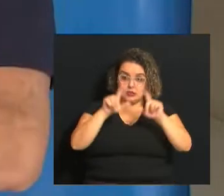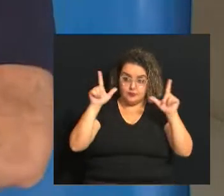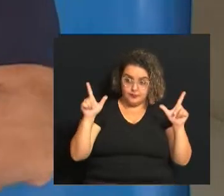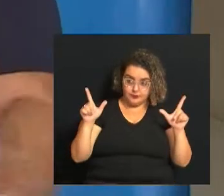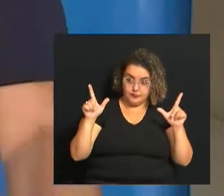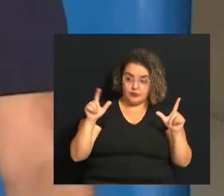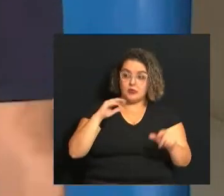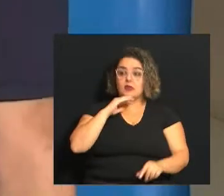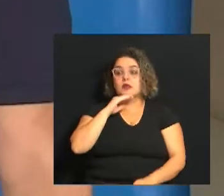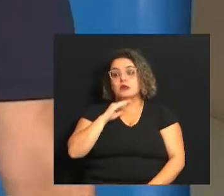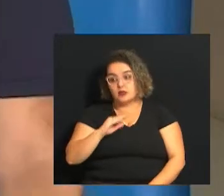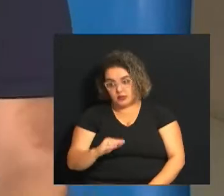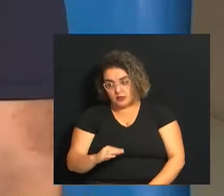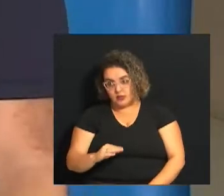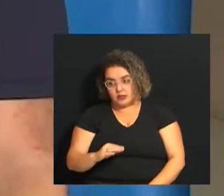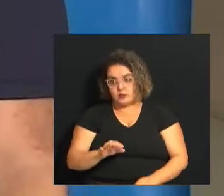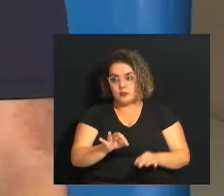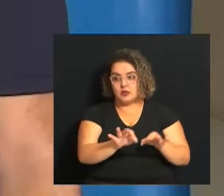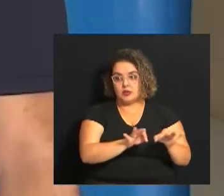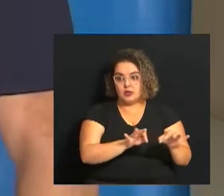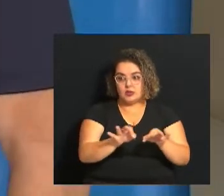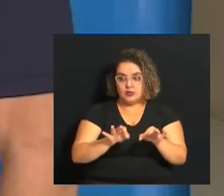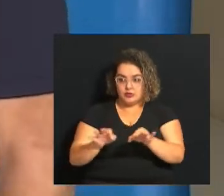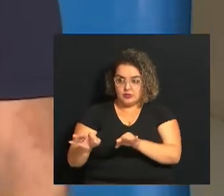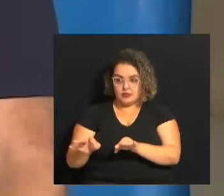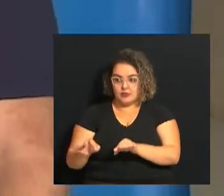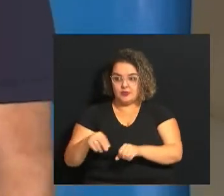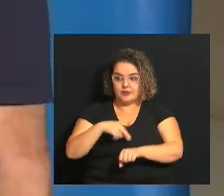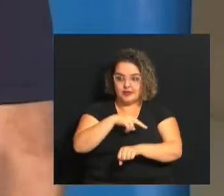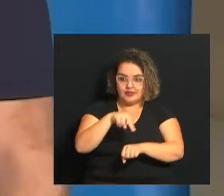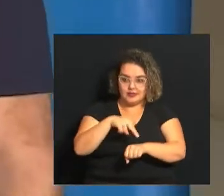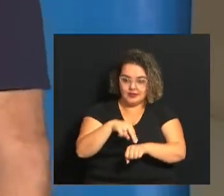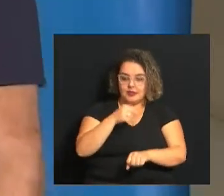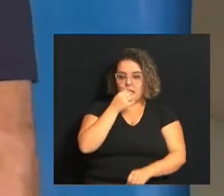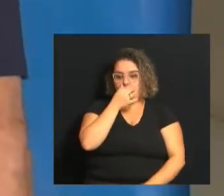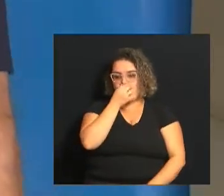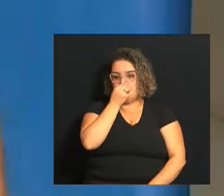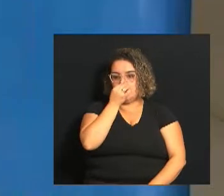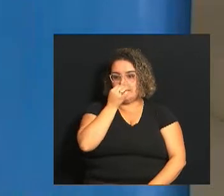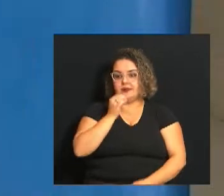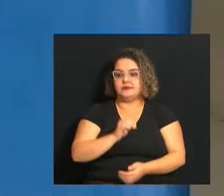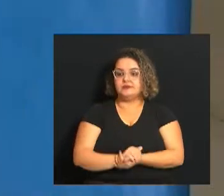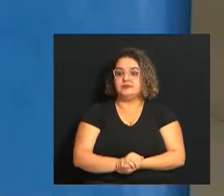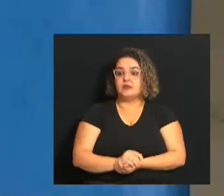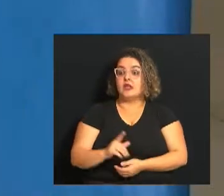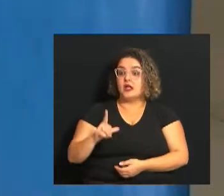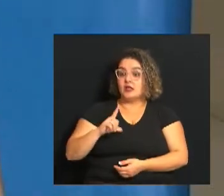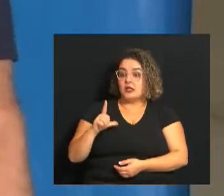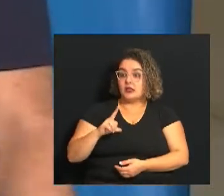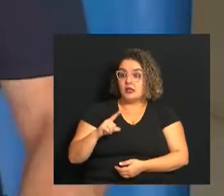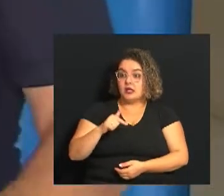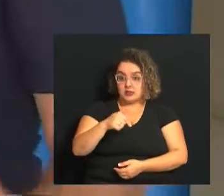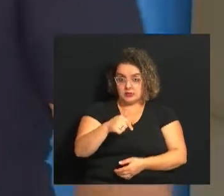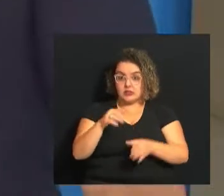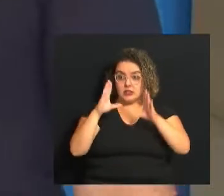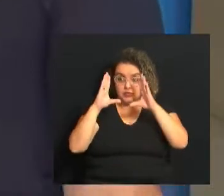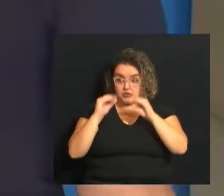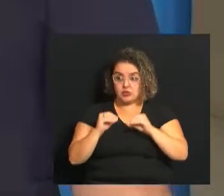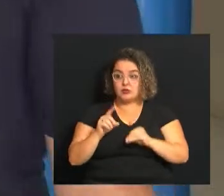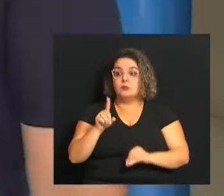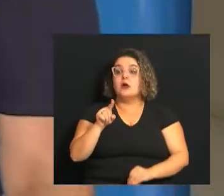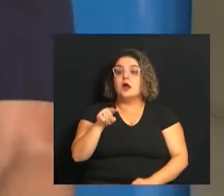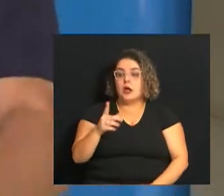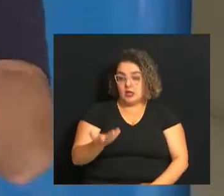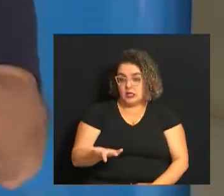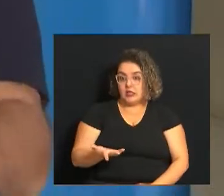parte da tarde. Essa é a nossa programação nacional. Bom, mas tem os cursos às 7 da noite, né? Isso, e aí aqui